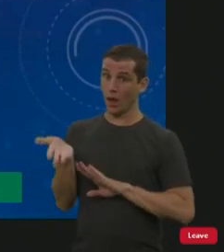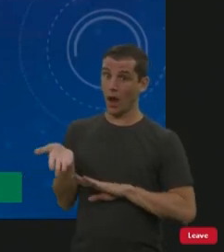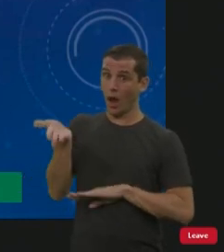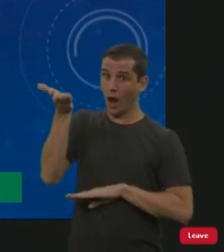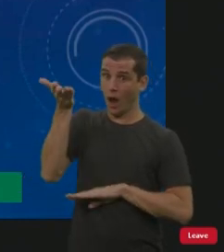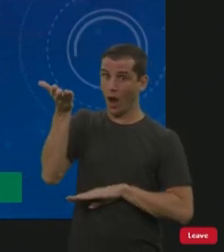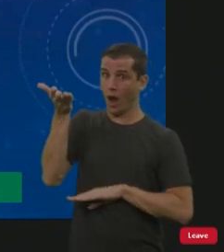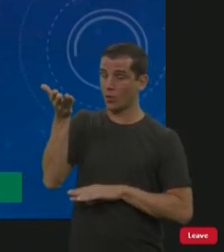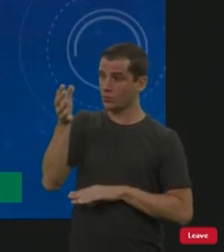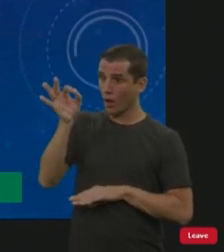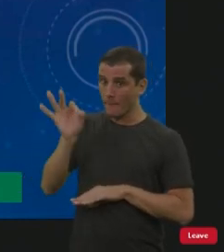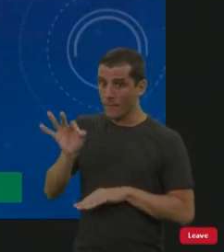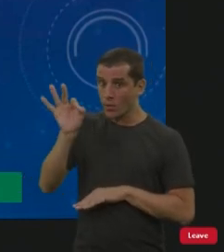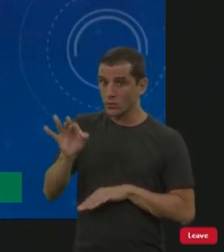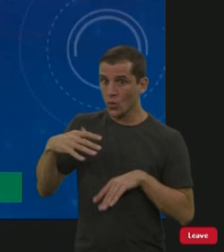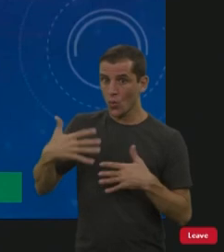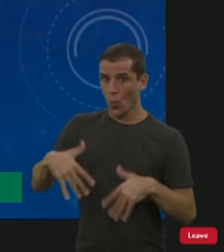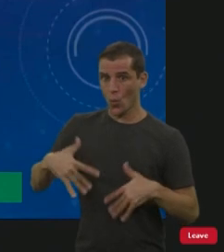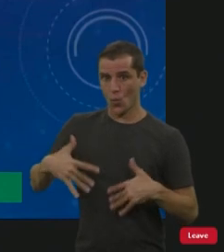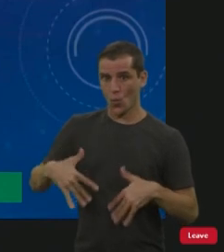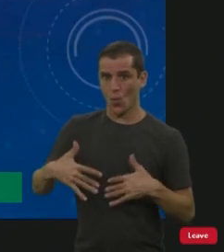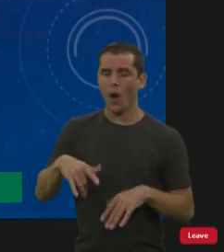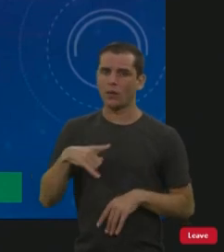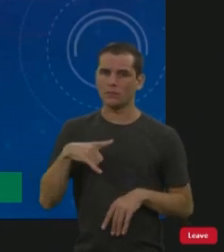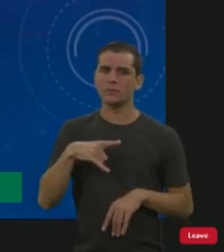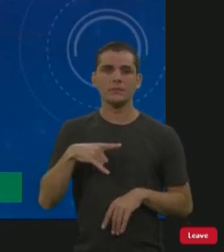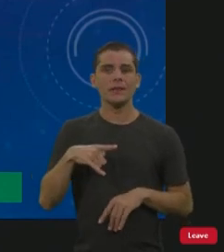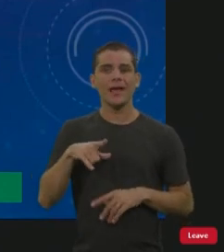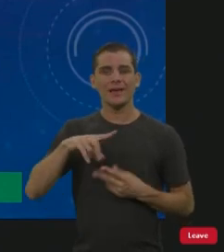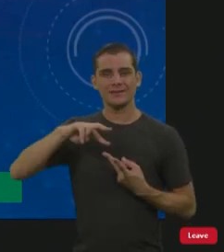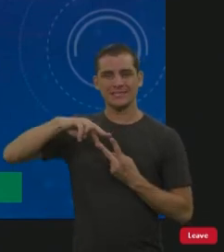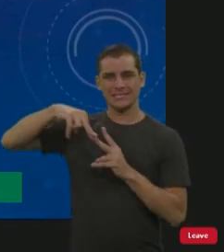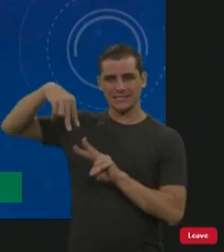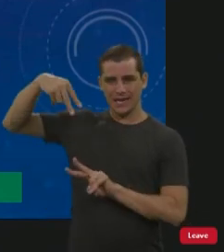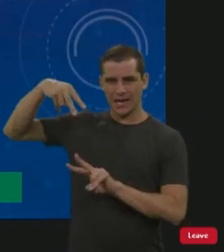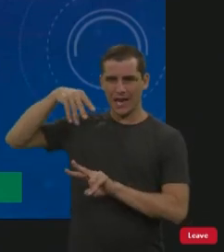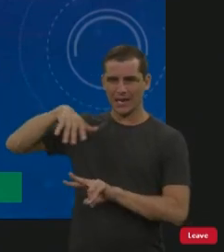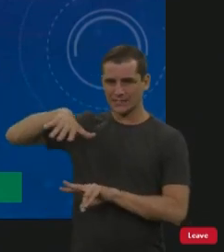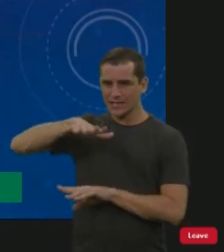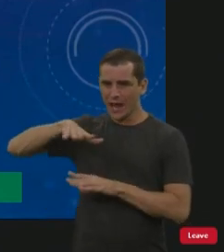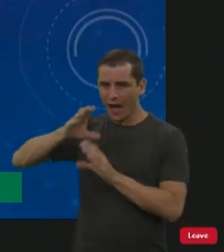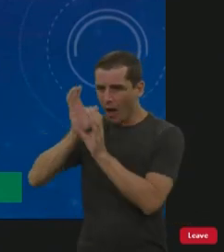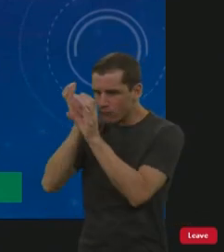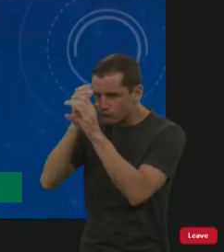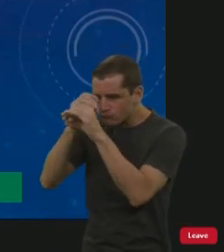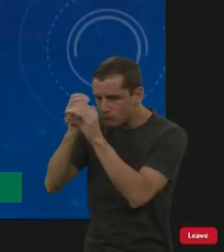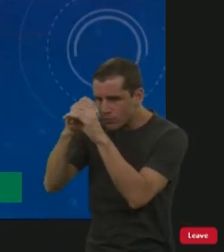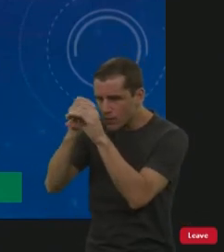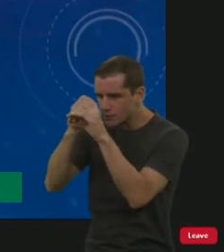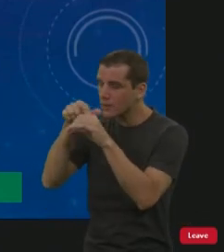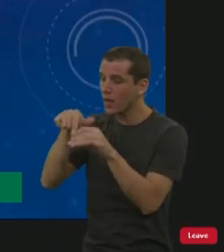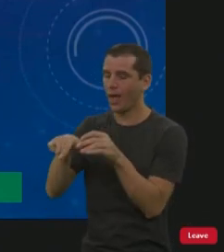sempre tem nos ambulatórios de genética por aí, né?